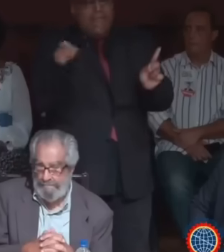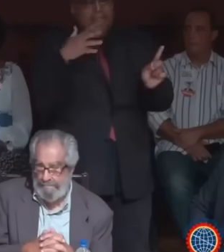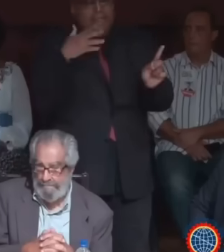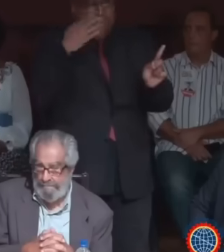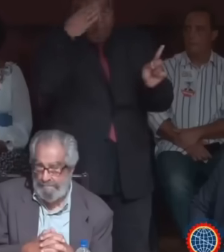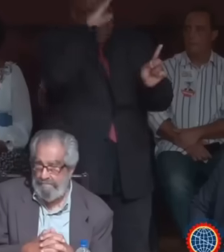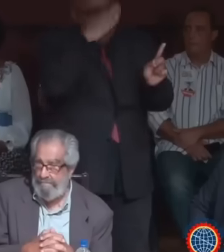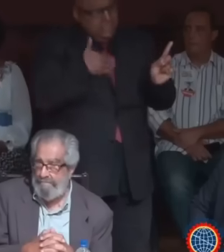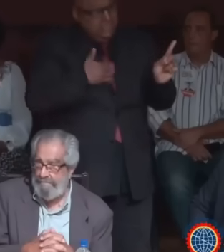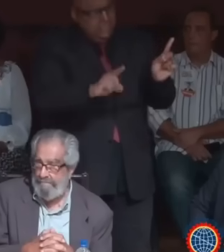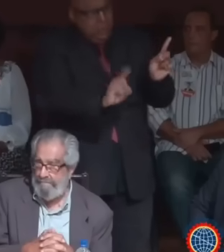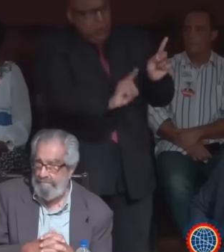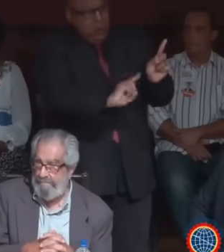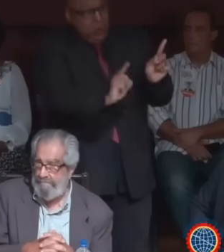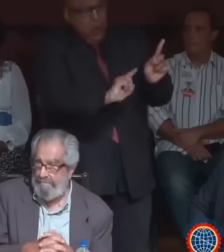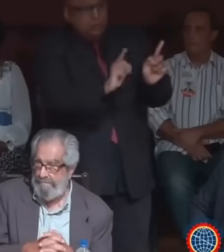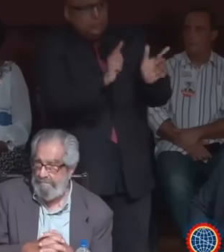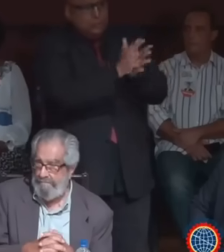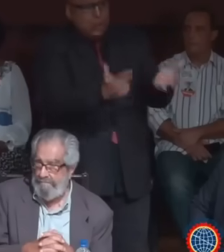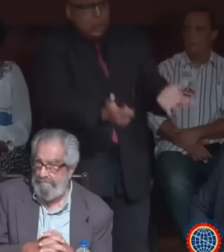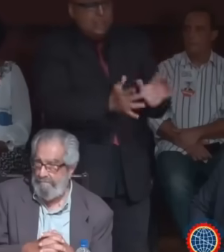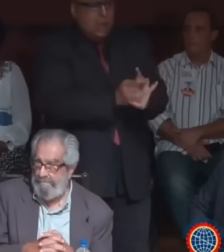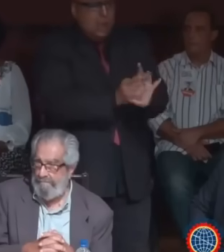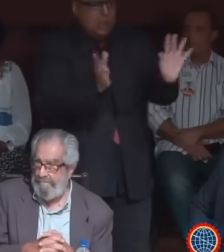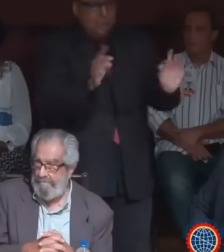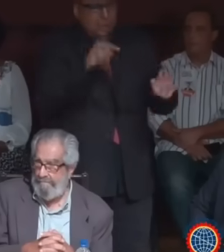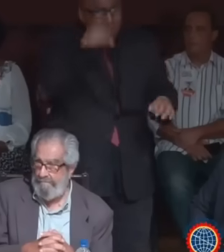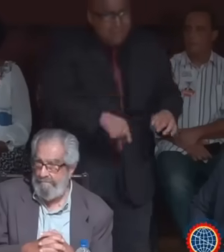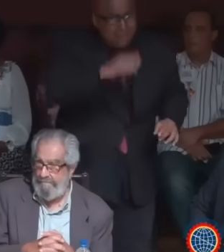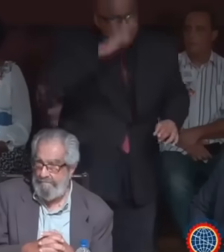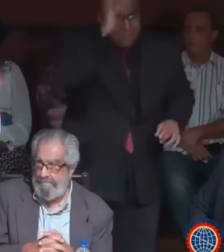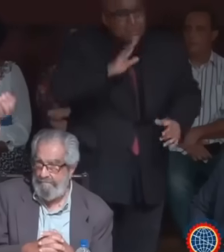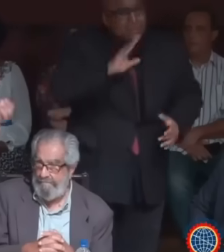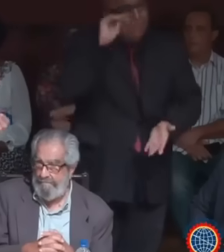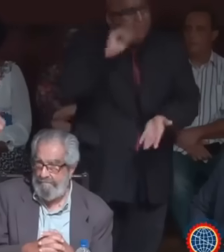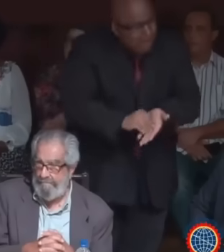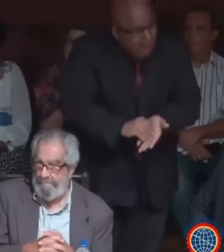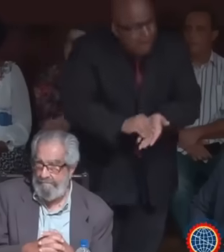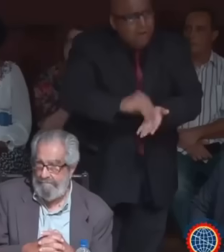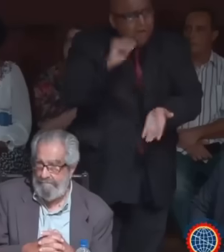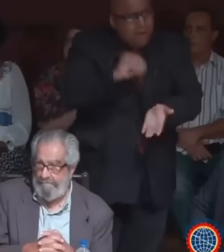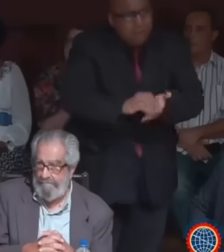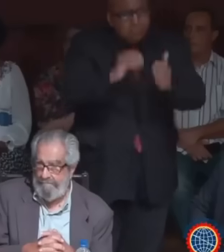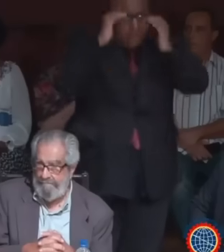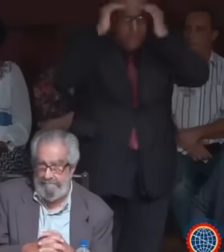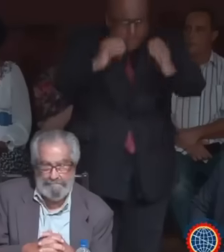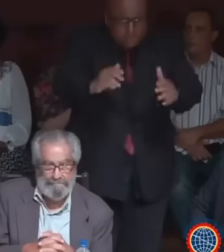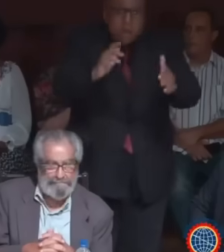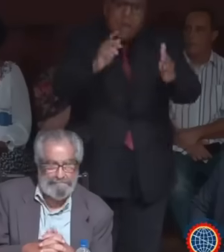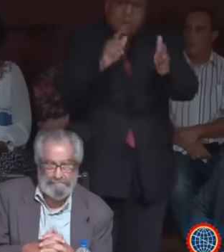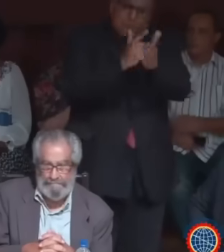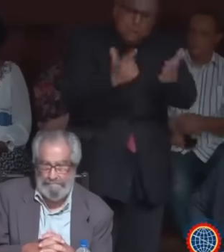livre, e nós nem temos jornalismo livre. O Brasil tem quatro famílias...